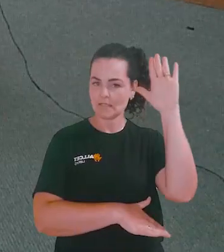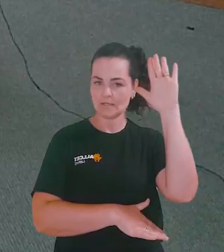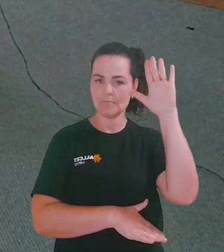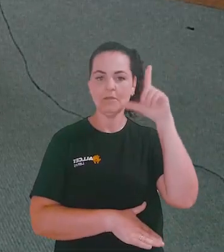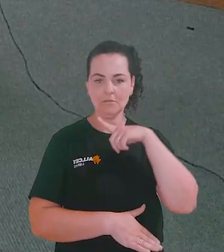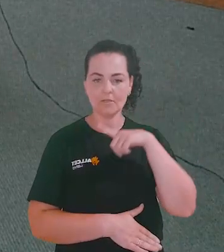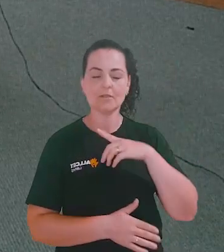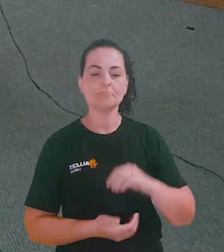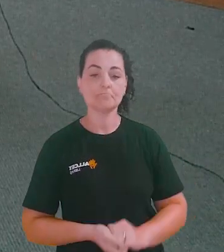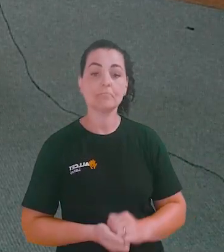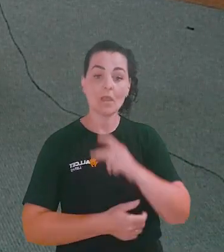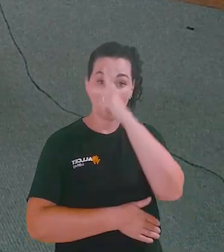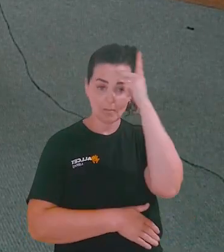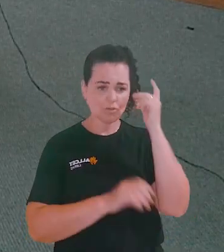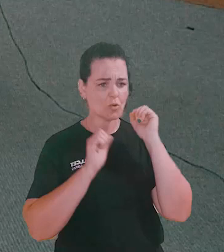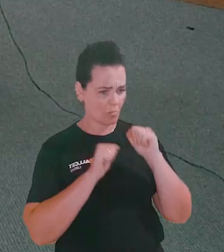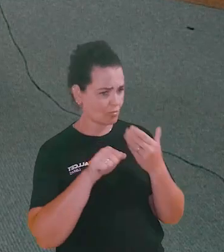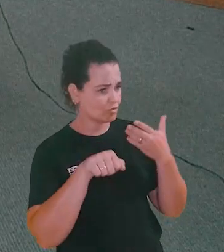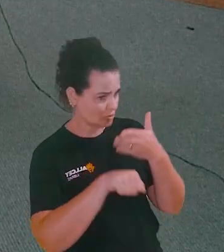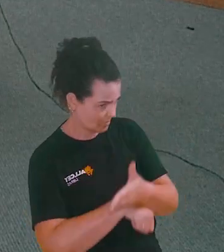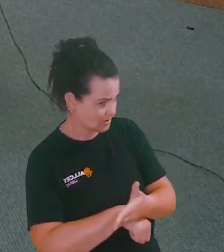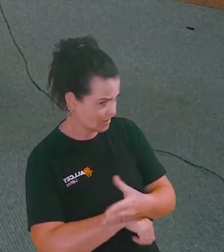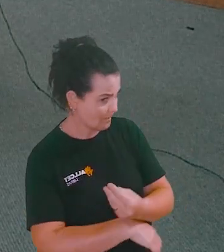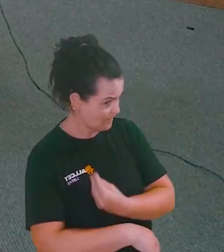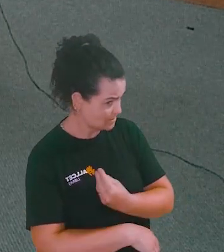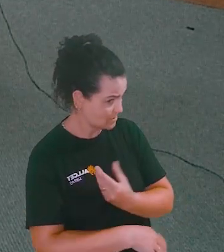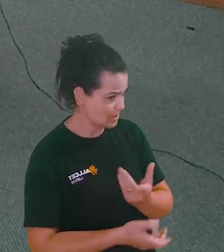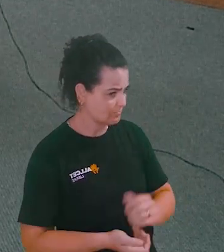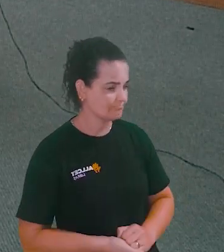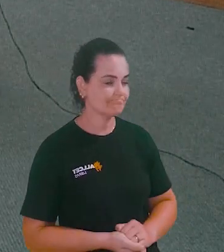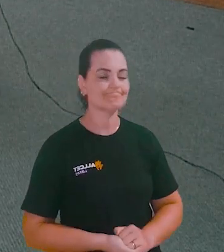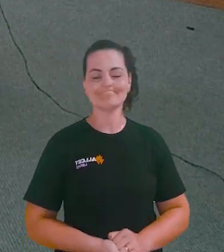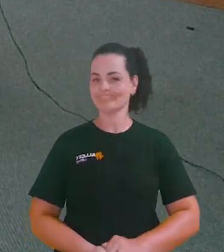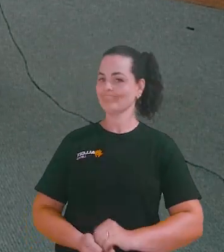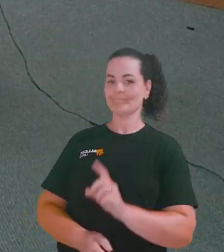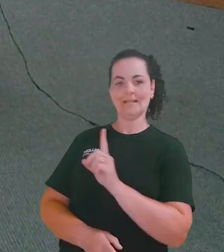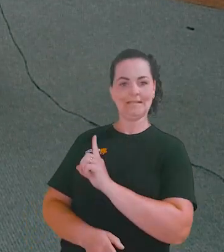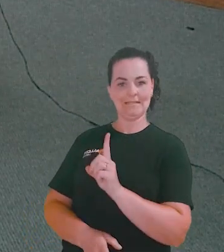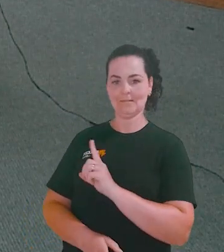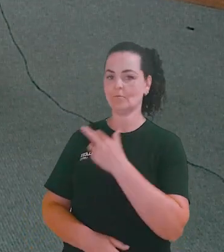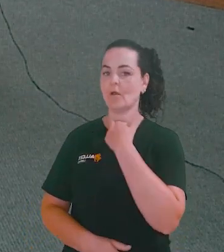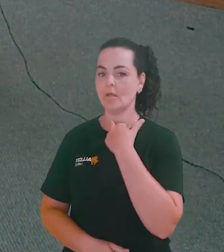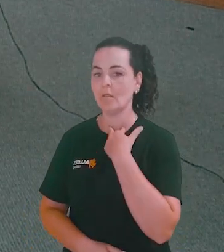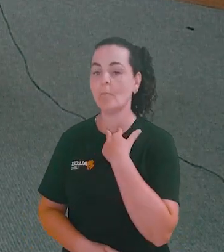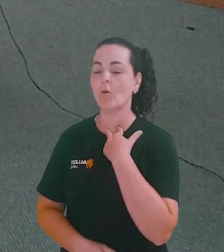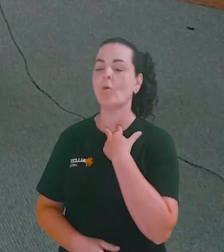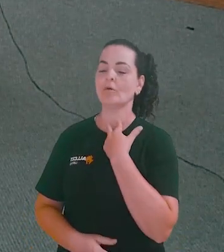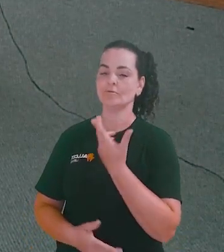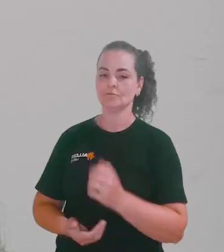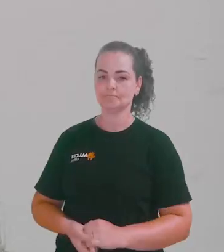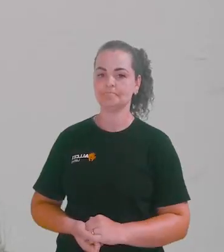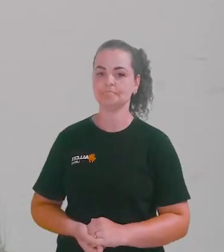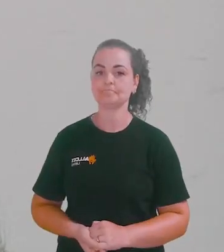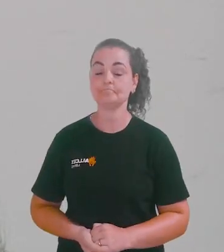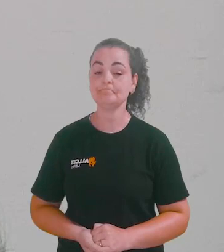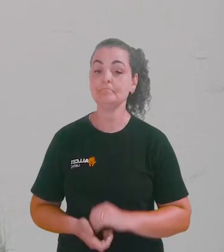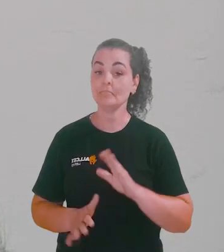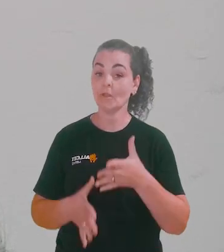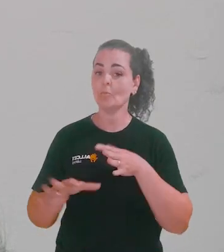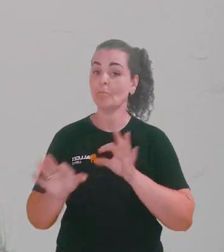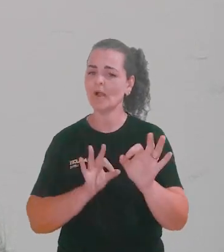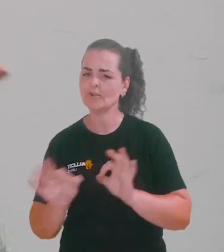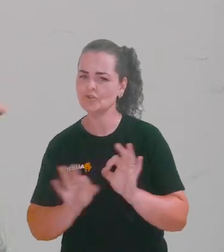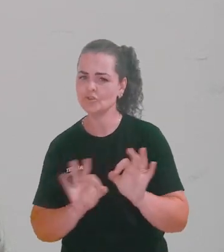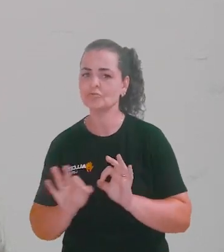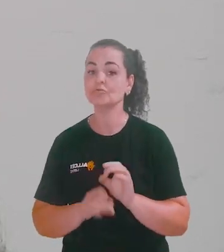Núcleo. E as pessoas também podem vir pessoalmente aqui? Não, na verdade, a forma como a